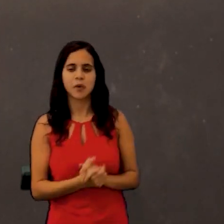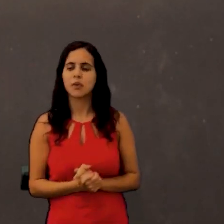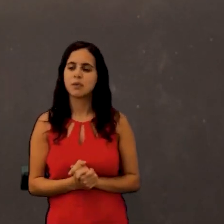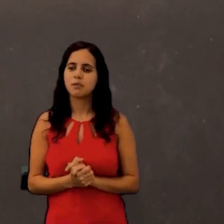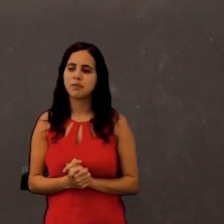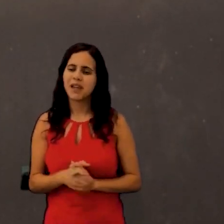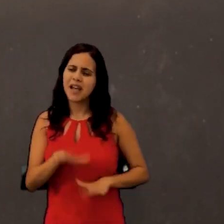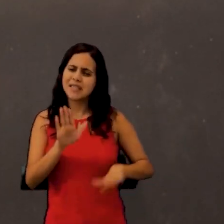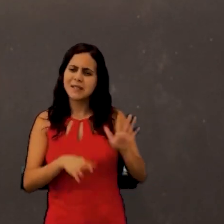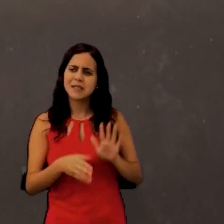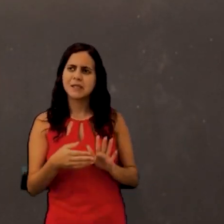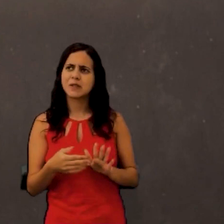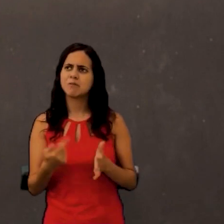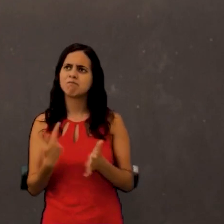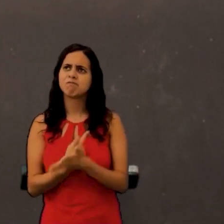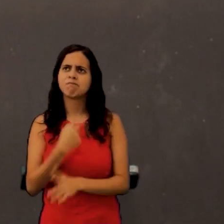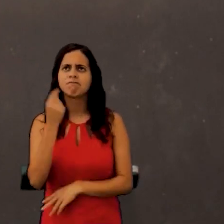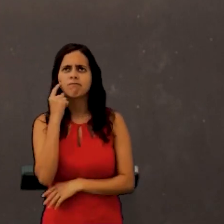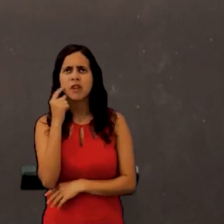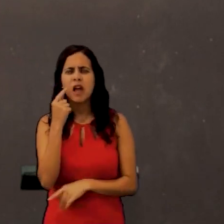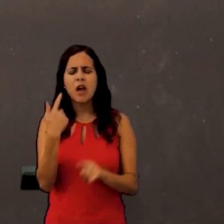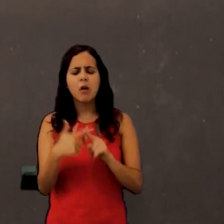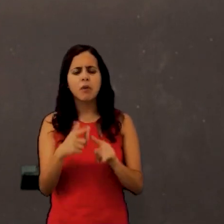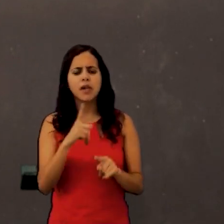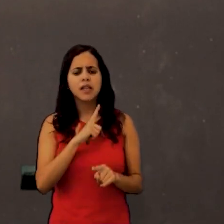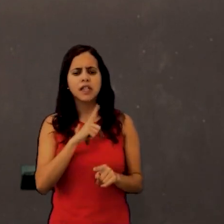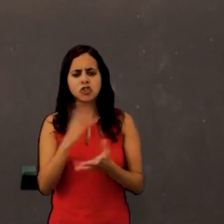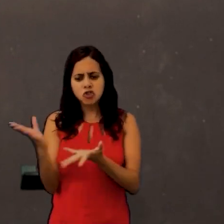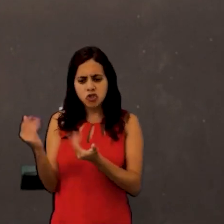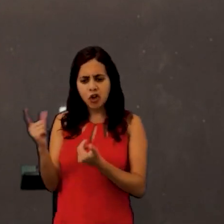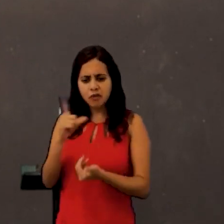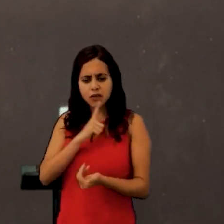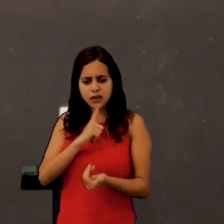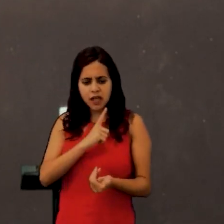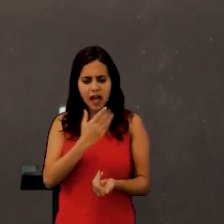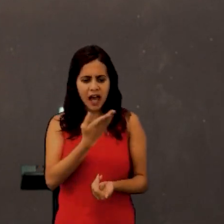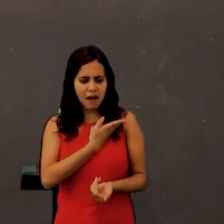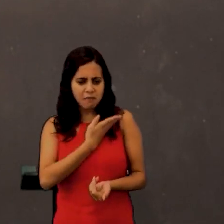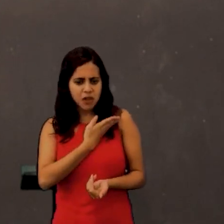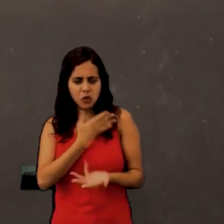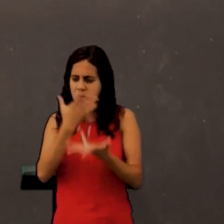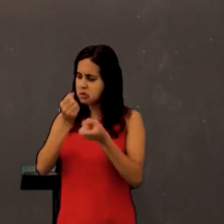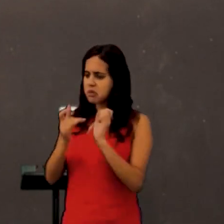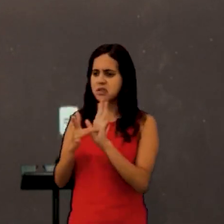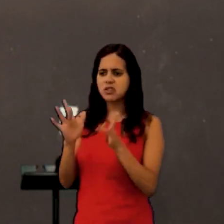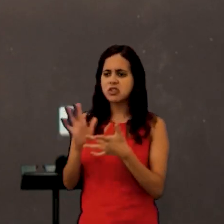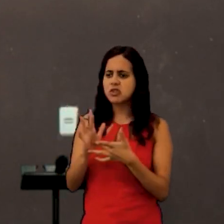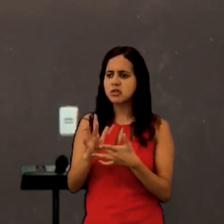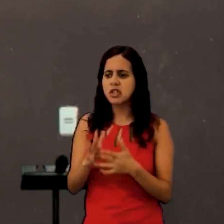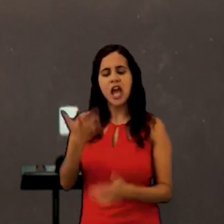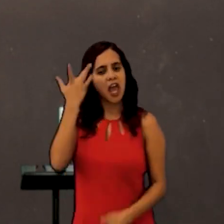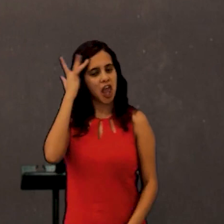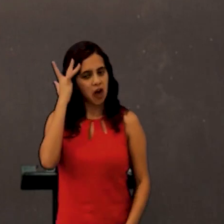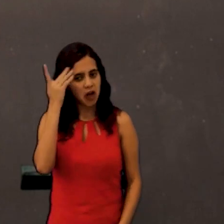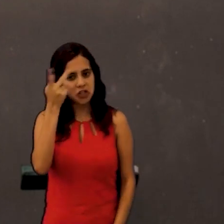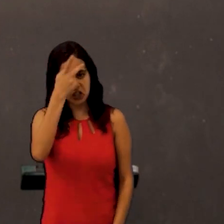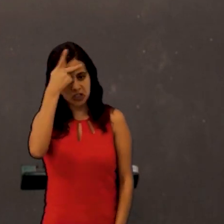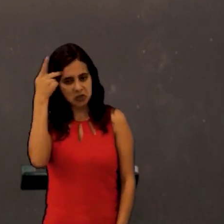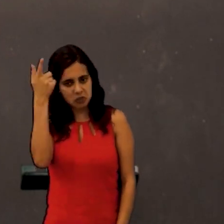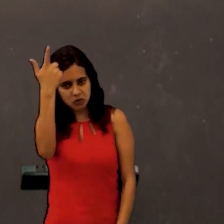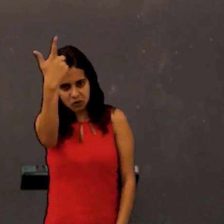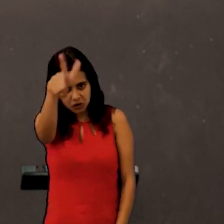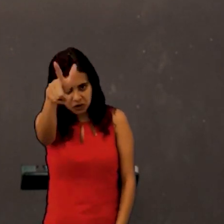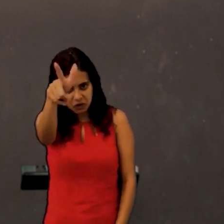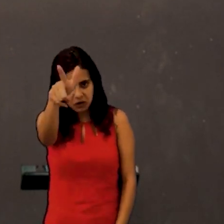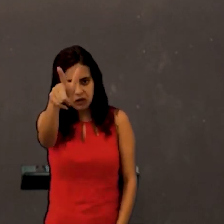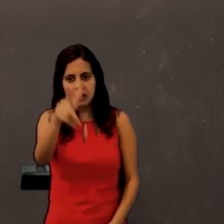Aí, às vezes, eu me pergunto, por que que o jovem tem tanto amigo do mundo? Eu acho que esses meninos hoje são muito crentes, viu? Os meninos do mundo hoje são mais crentes